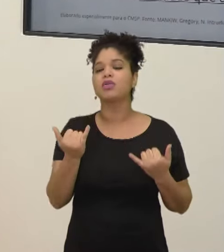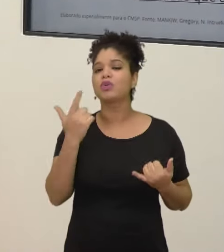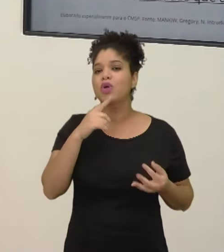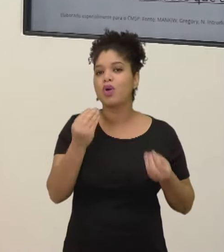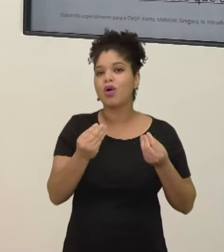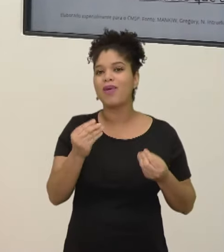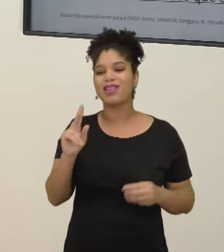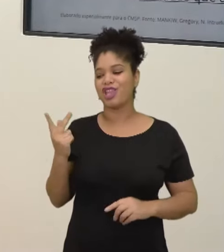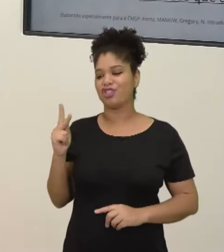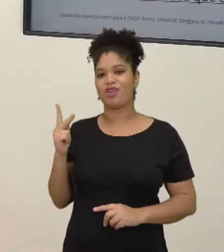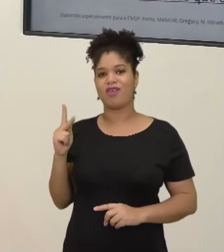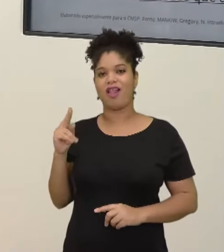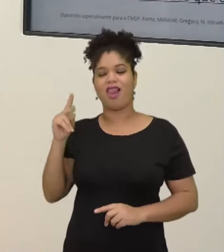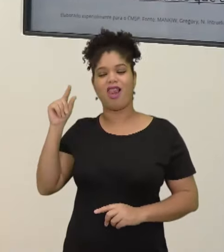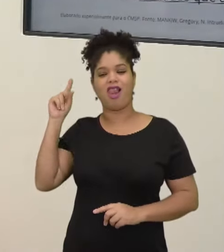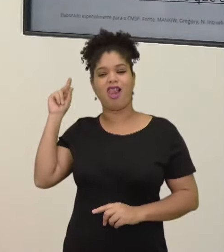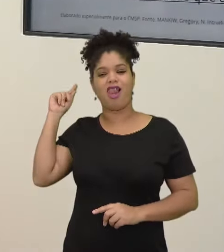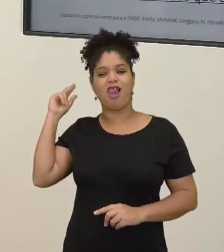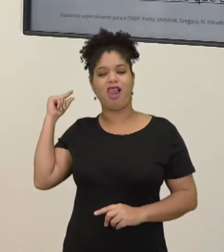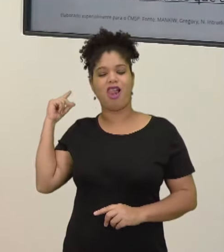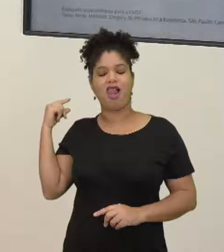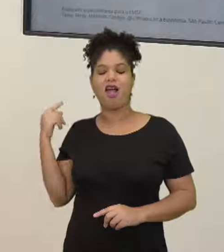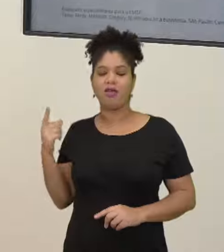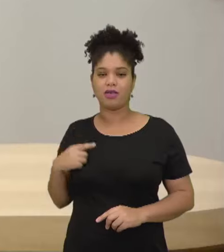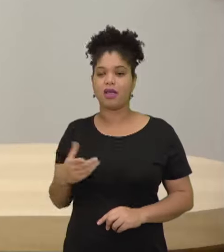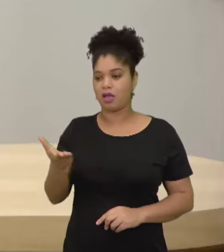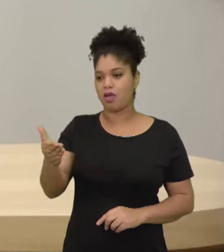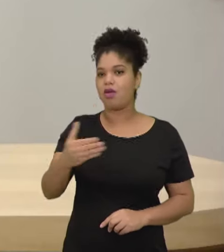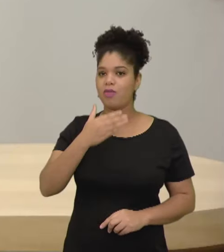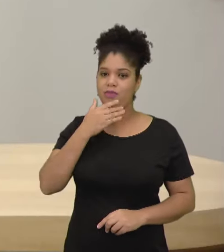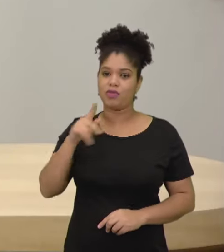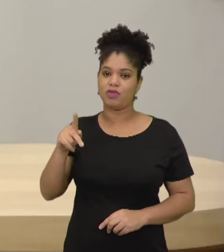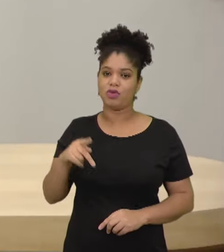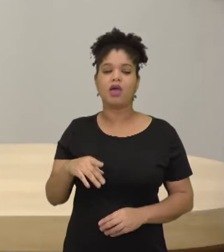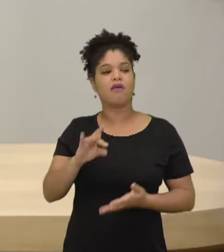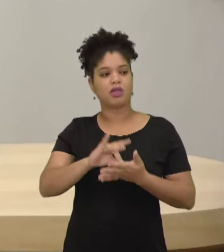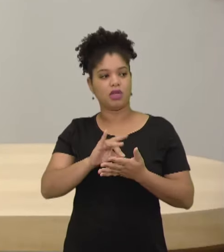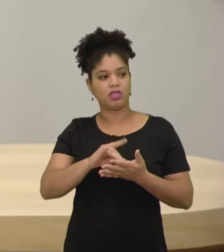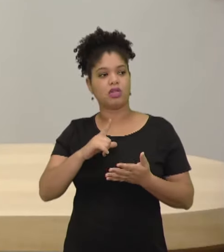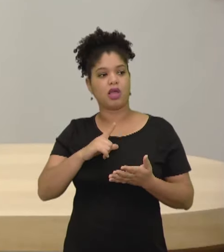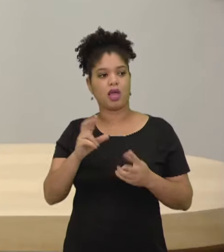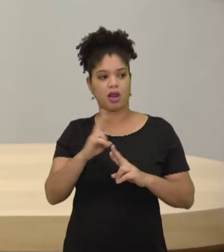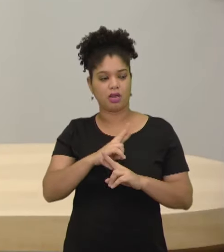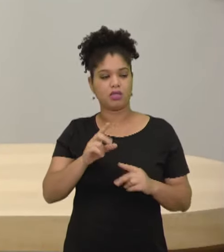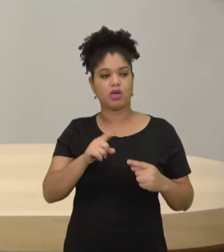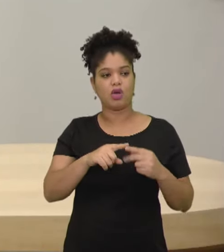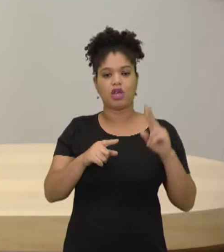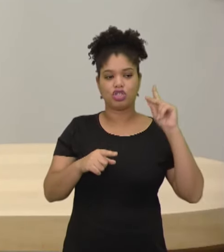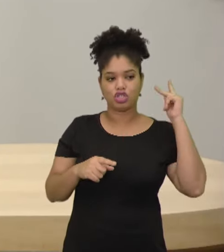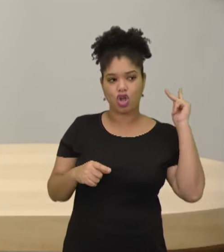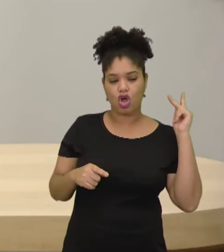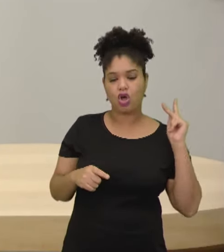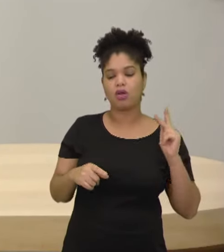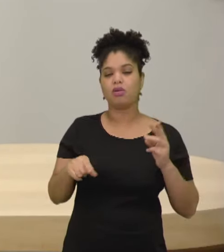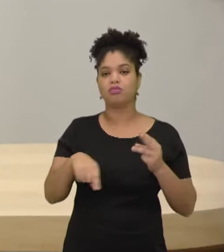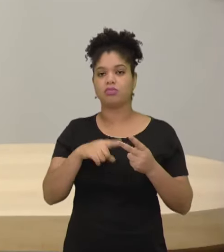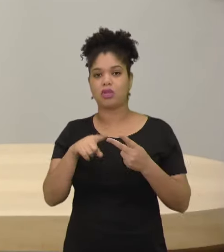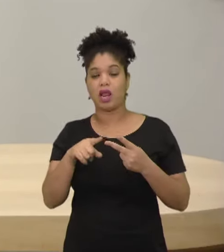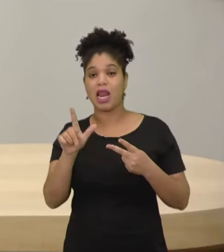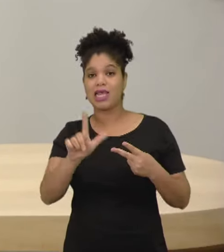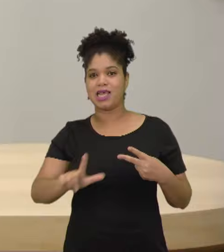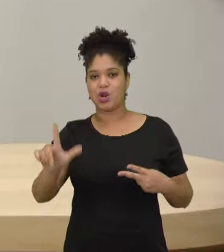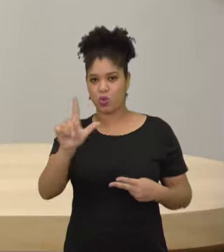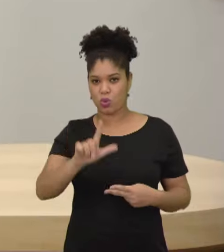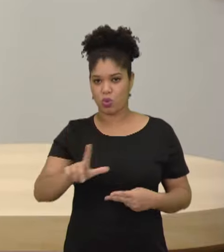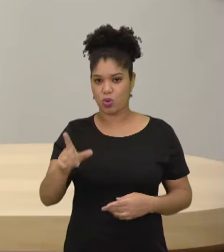pode utilizar para testar as suas teorias. Ele vai atrás da literatura, né? Isso. Ele já vai ver fenômenos que aconteceram e